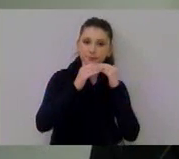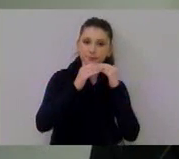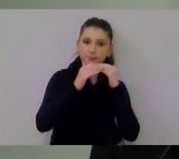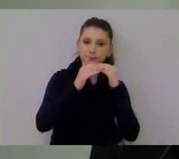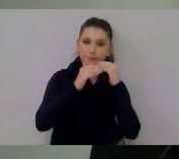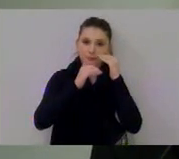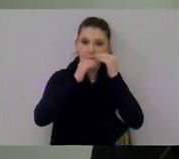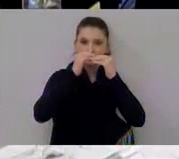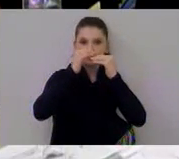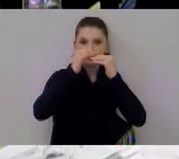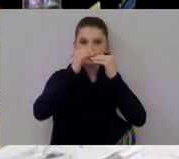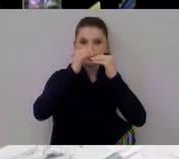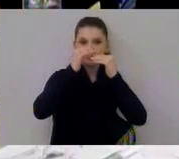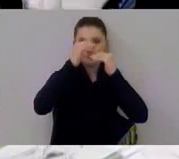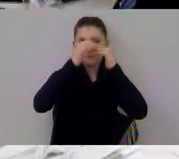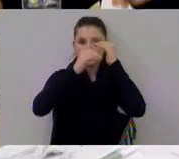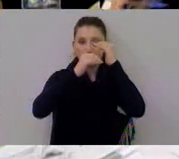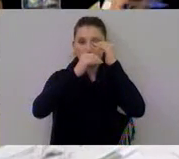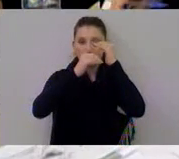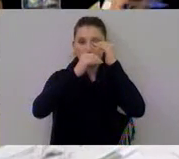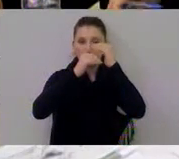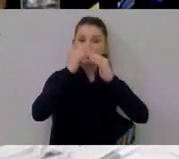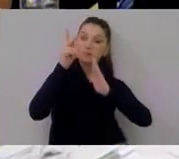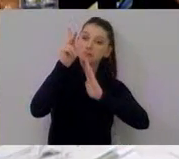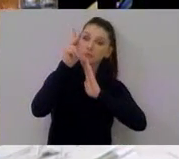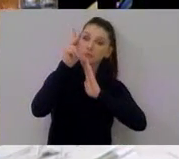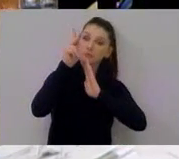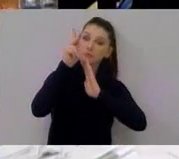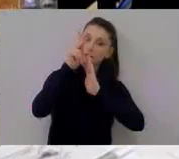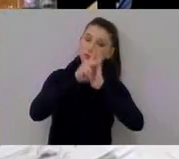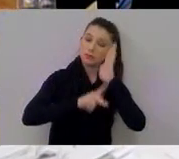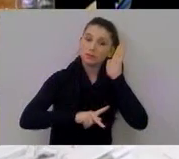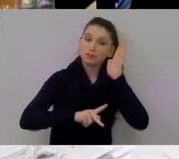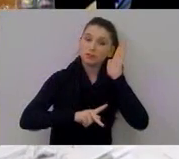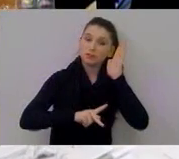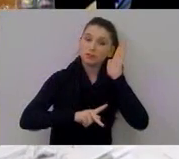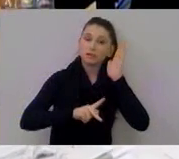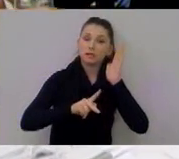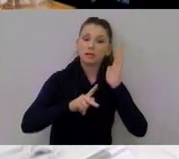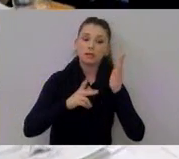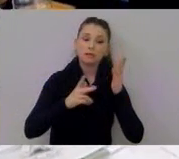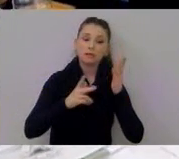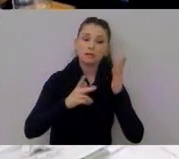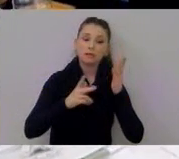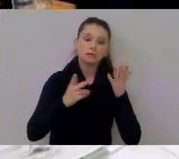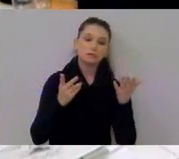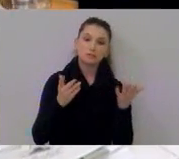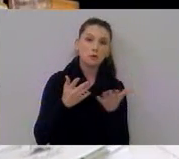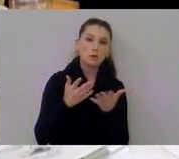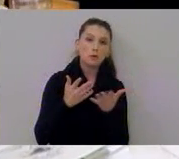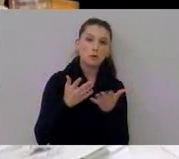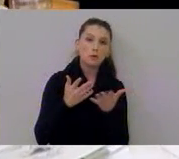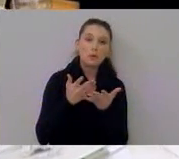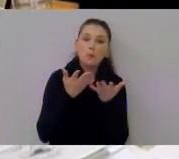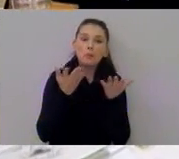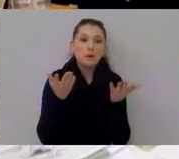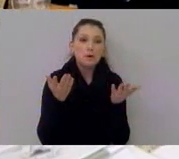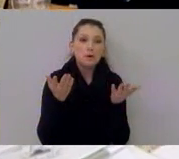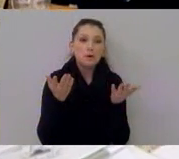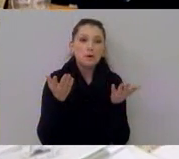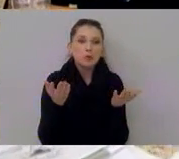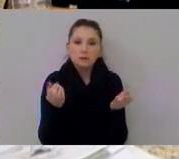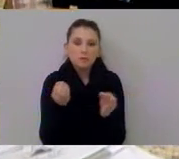um projeto de quando realmente essa obra vai ser entregue